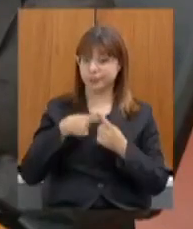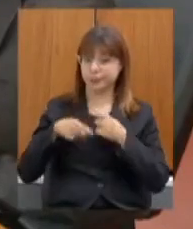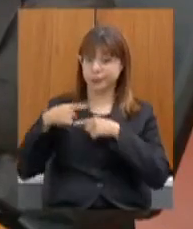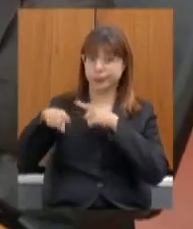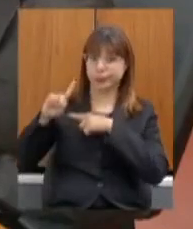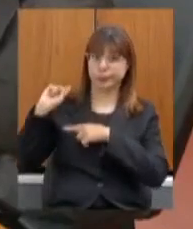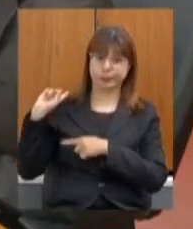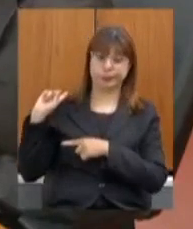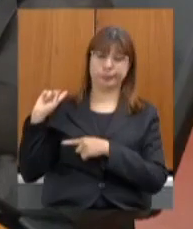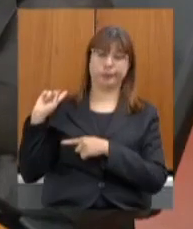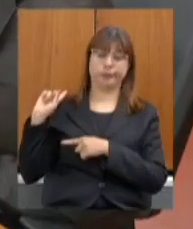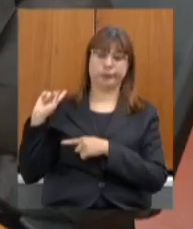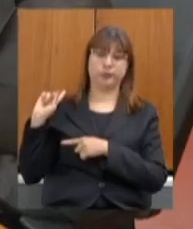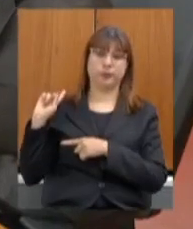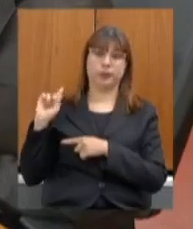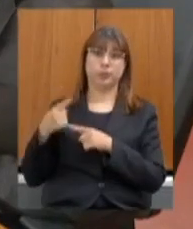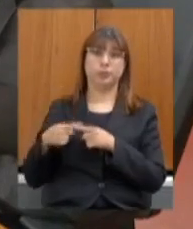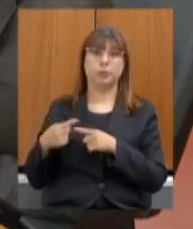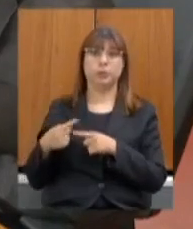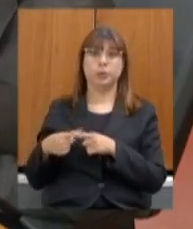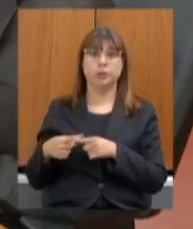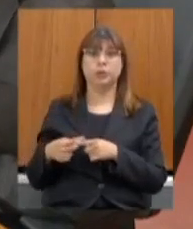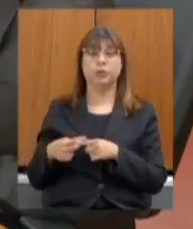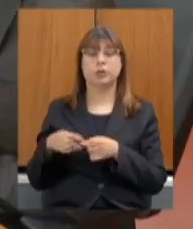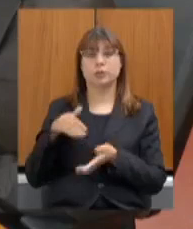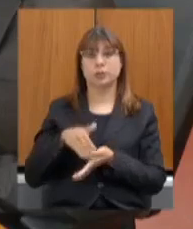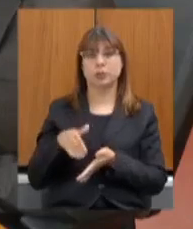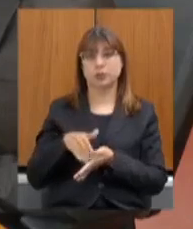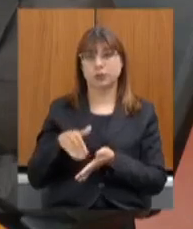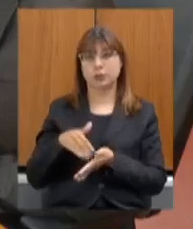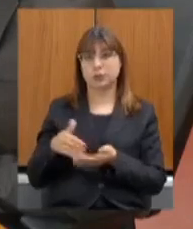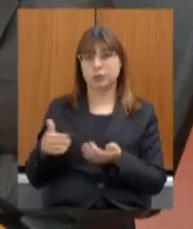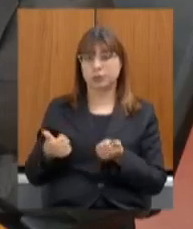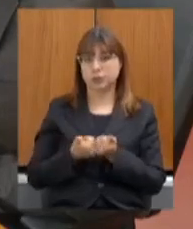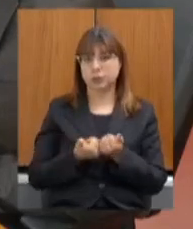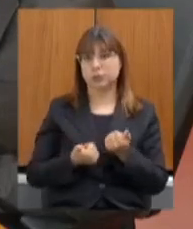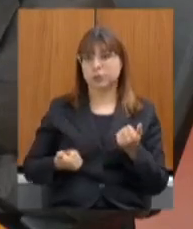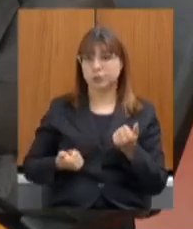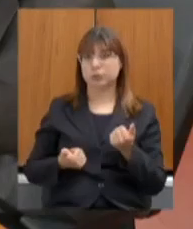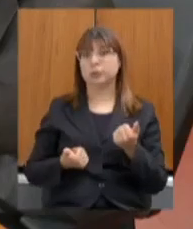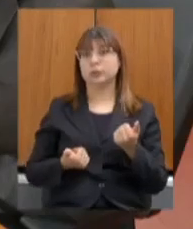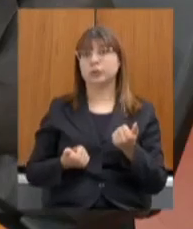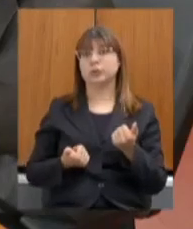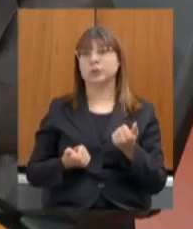quando o secretário adjunto aqui esteve, o secretário